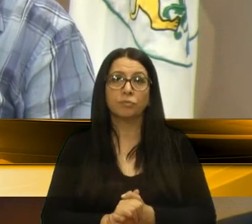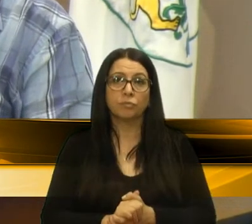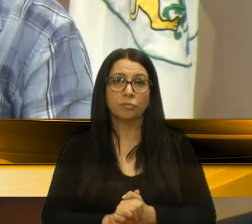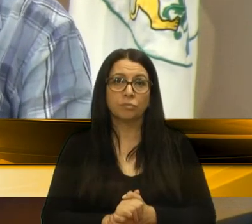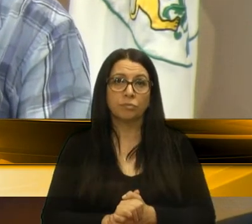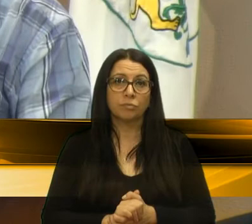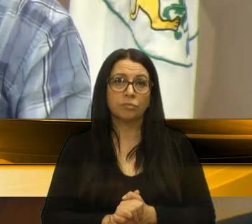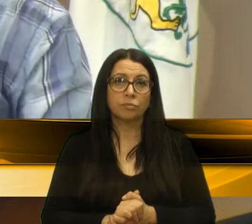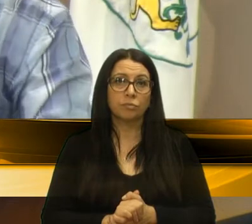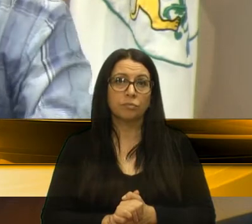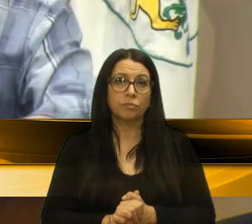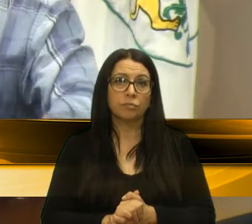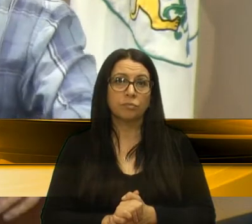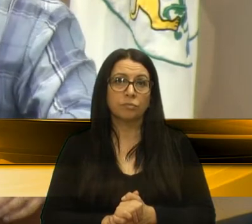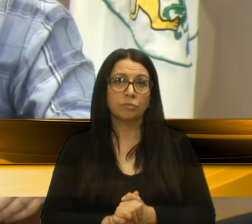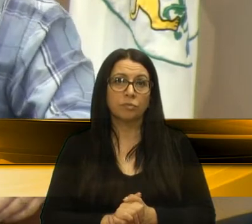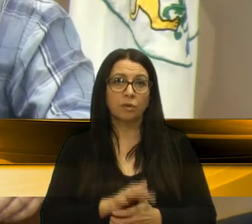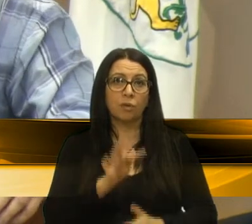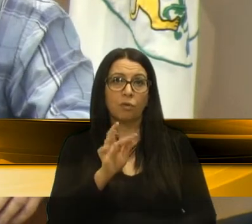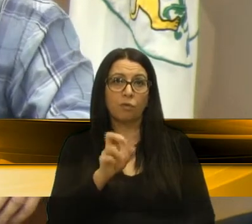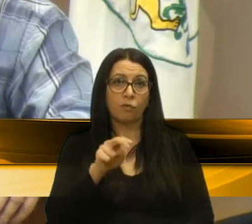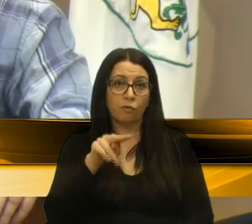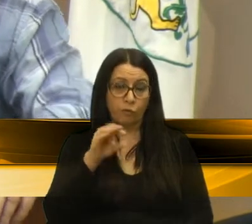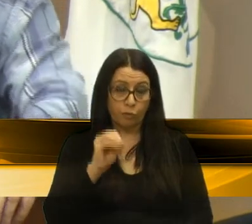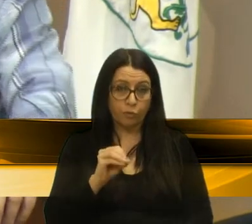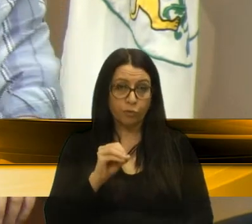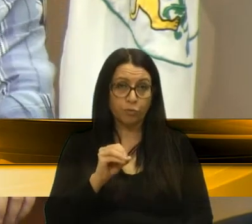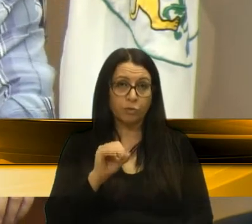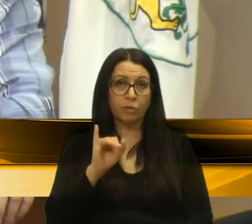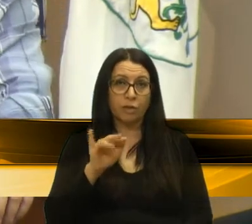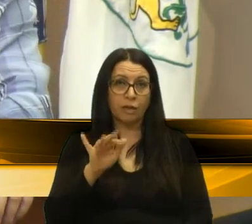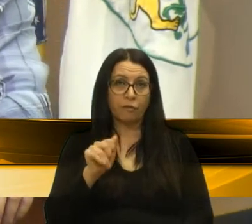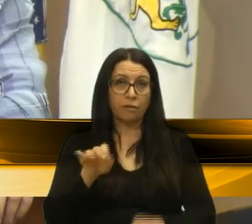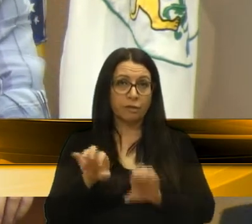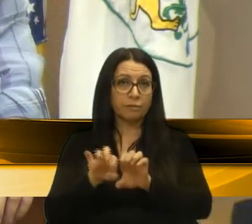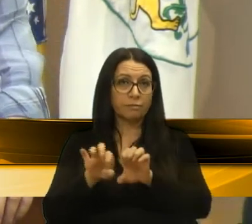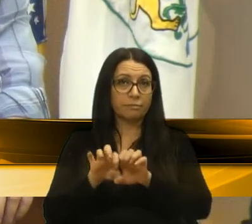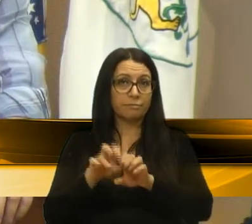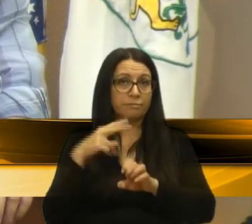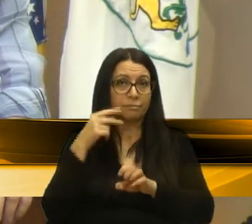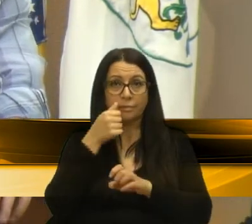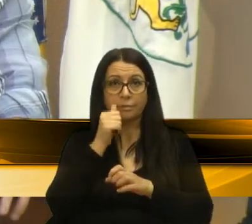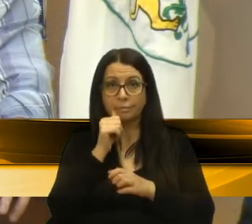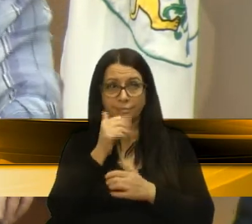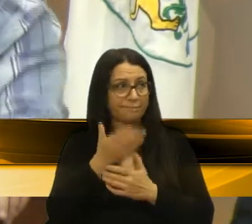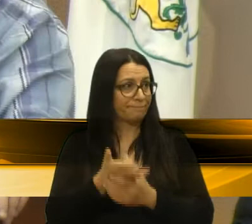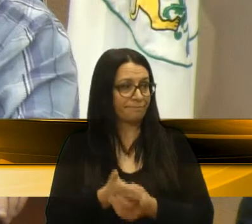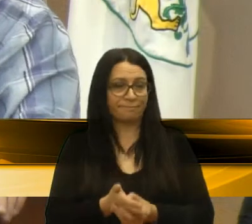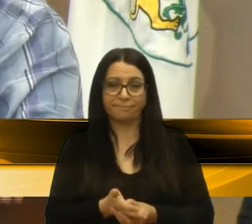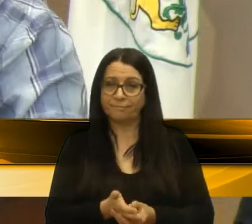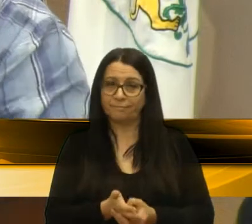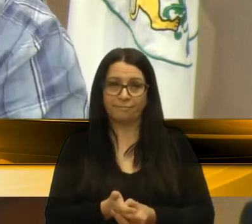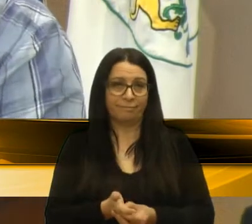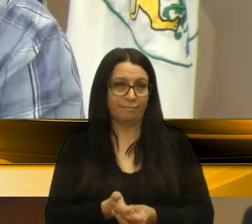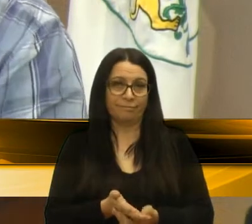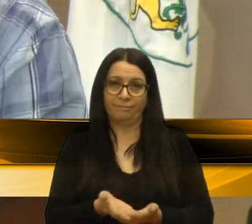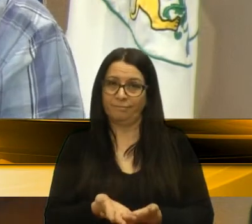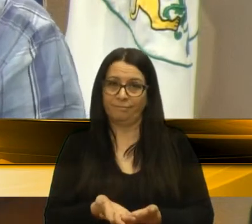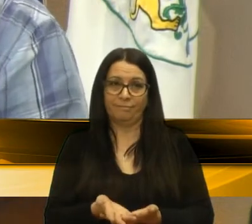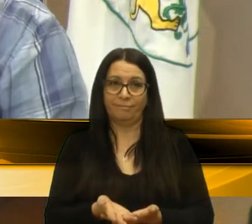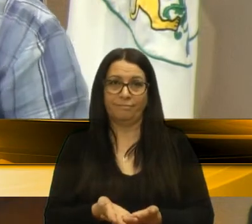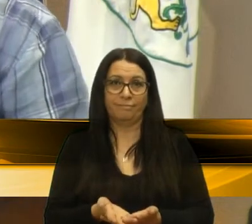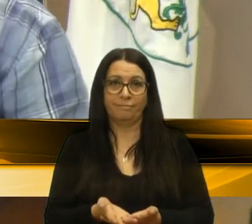o fundo de infraestrutura vereadora paula e esse aqui então é chega c